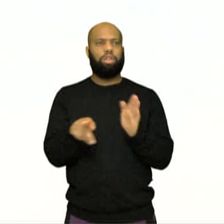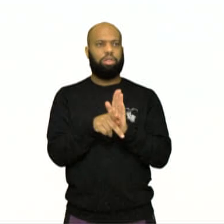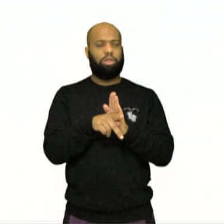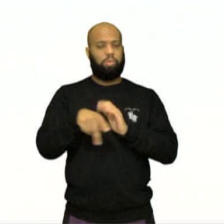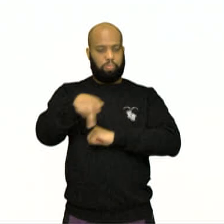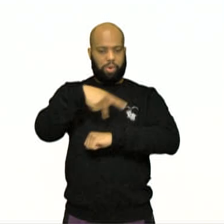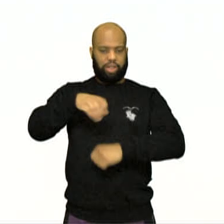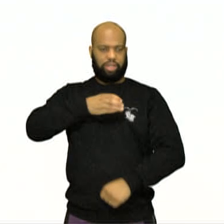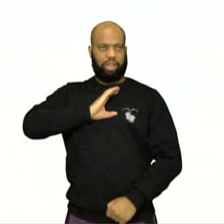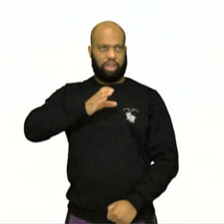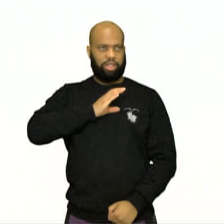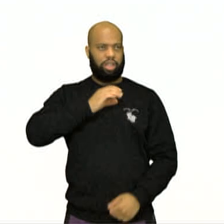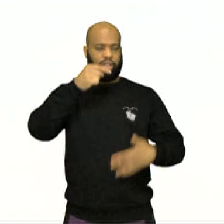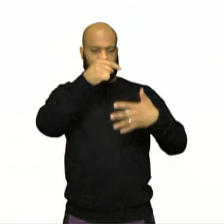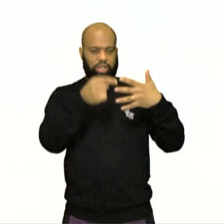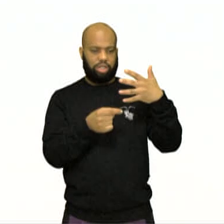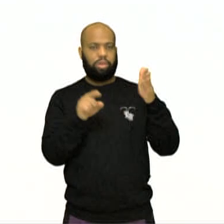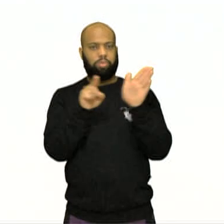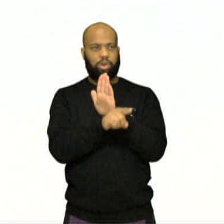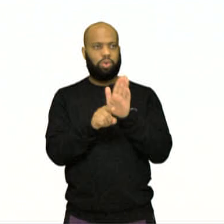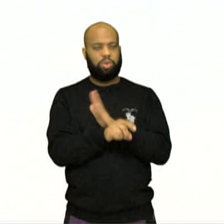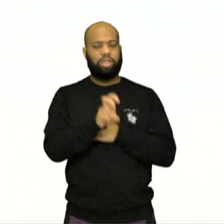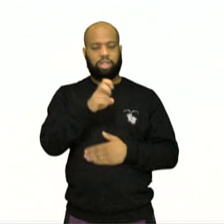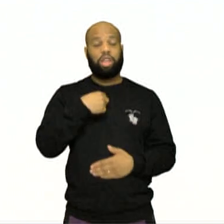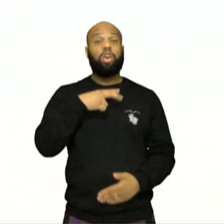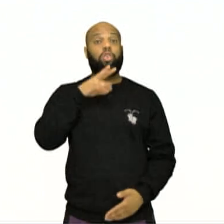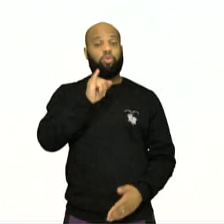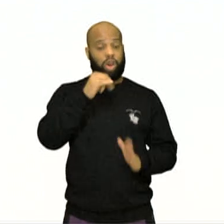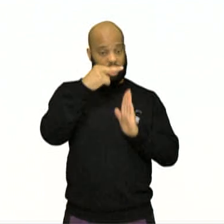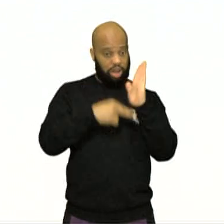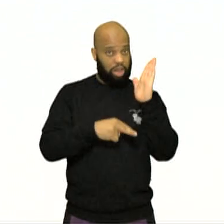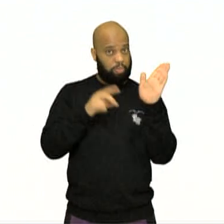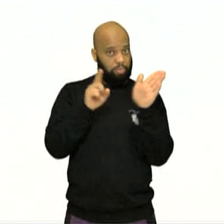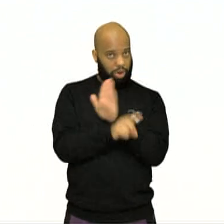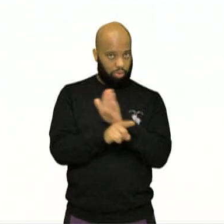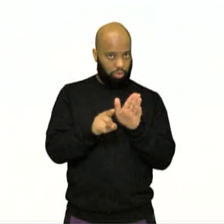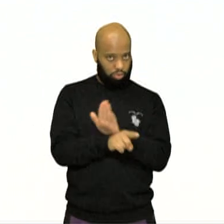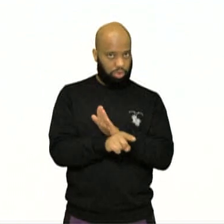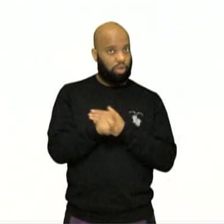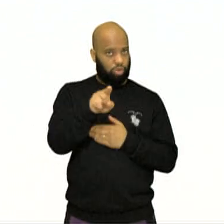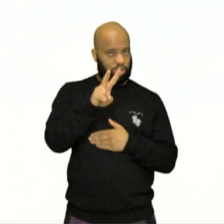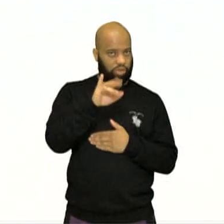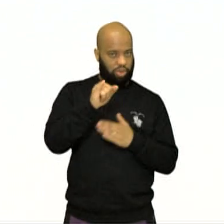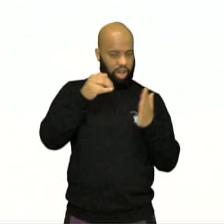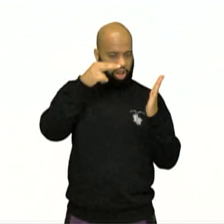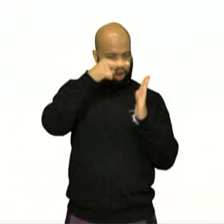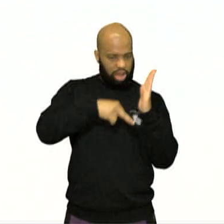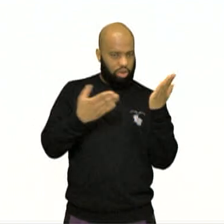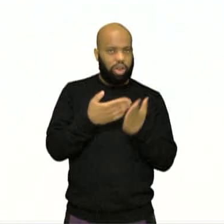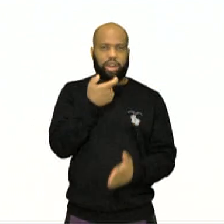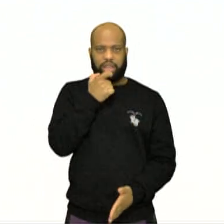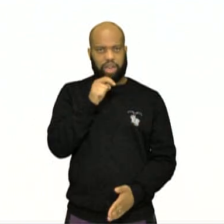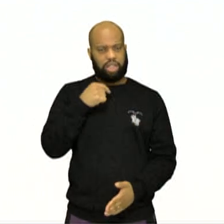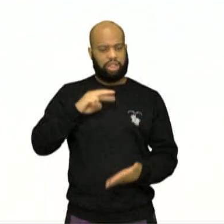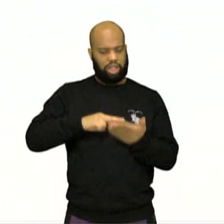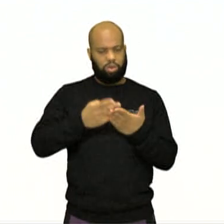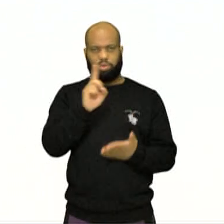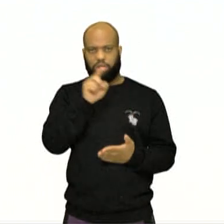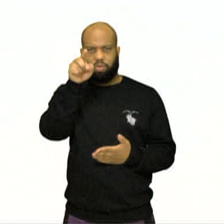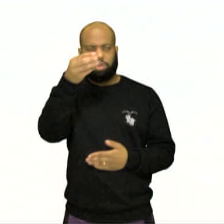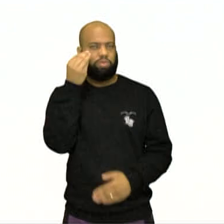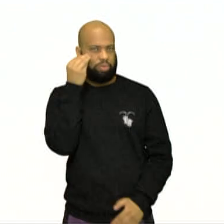5 perguntas. Eu só vou ler as perguntas, mas eu não vou traduzir porque eu vou deixar para vocês fazerem aí. Número